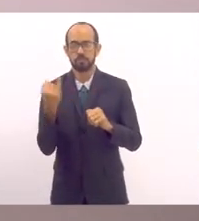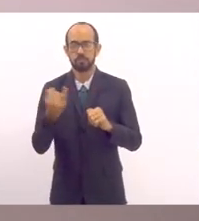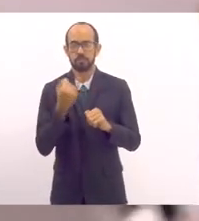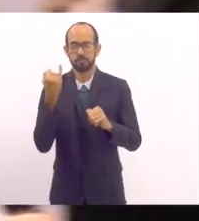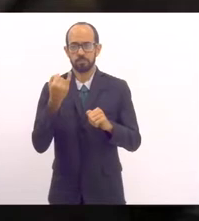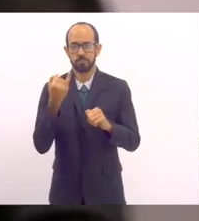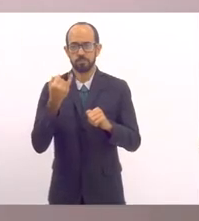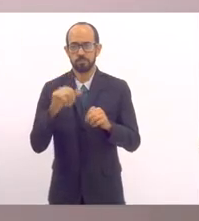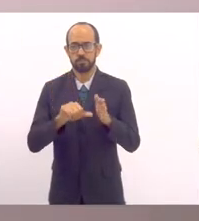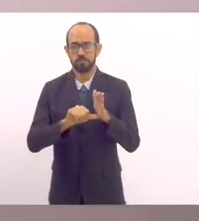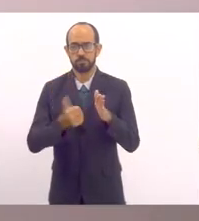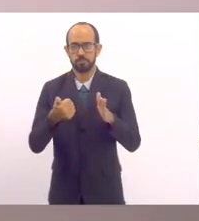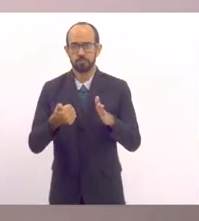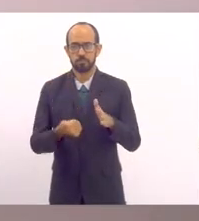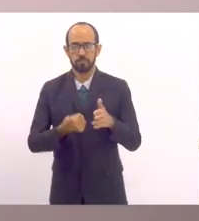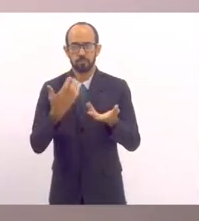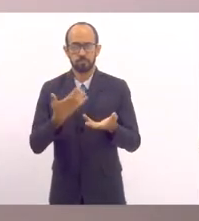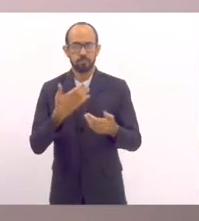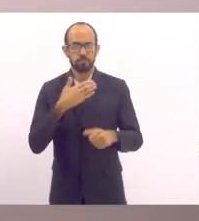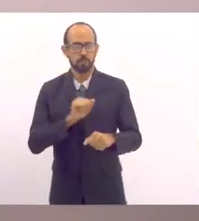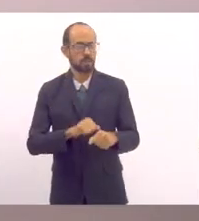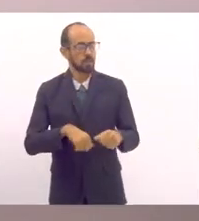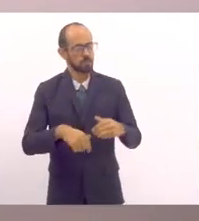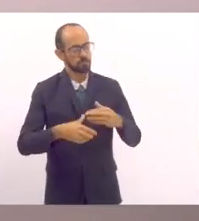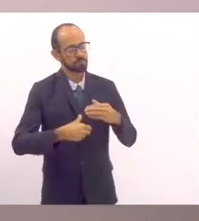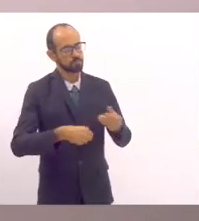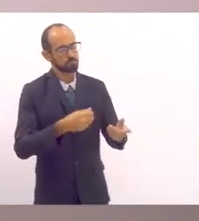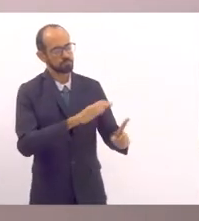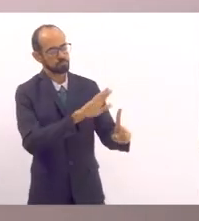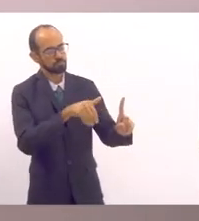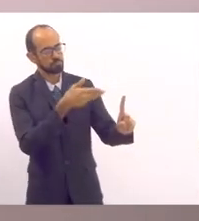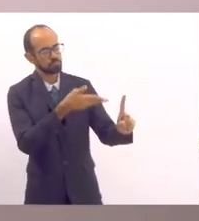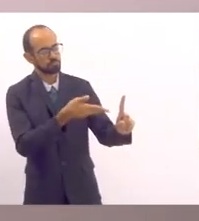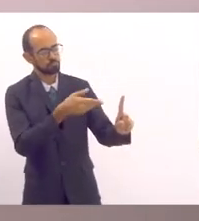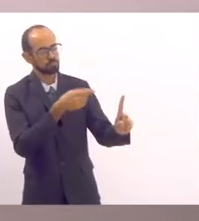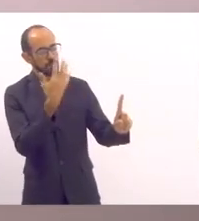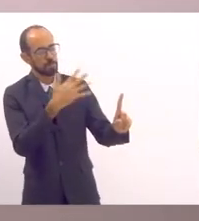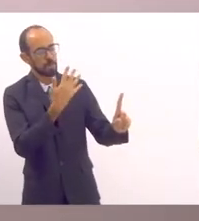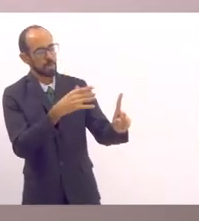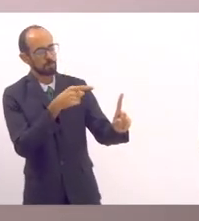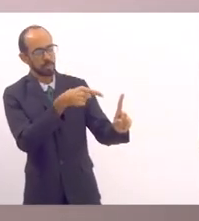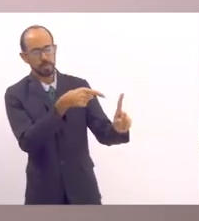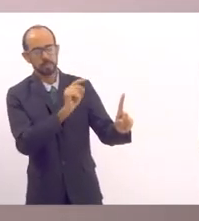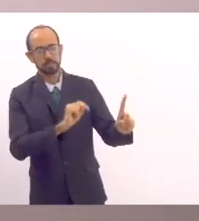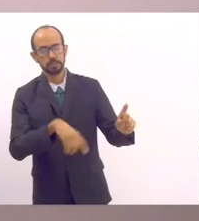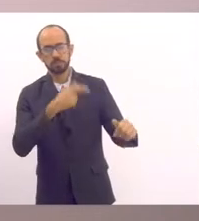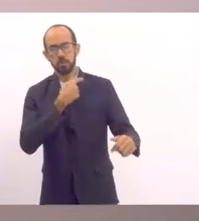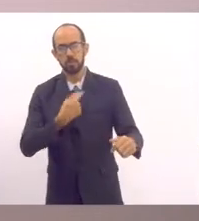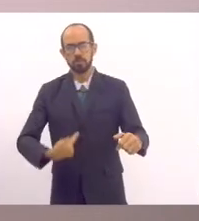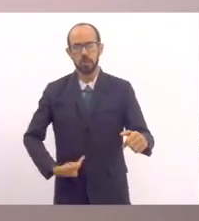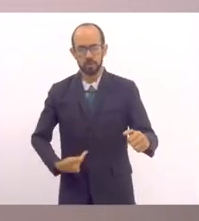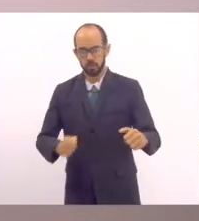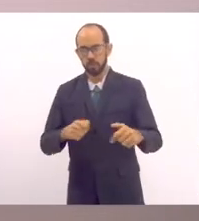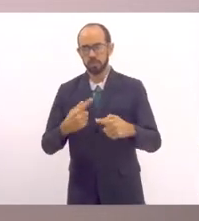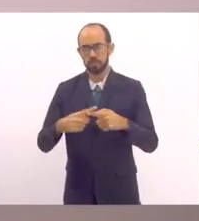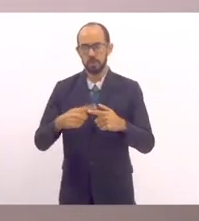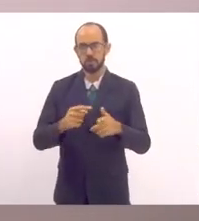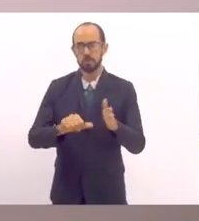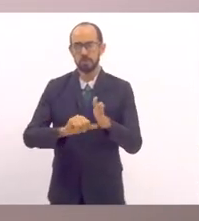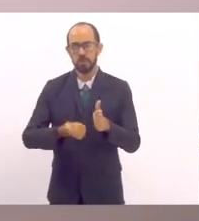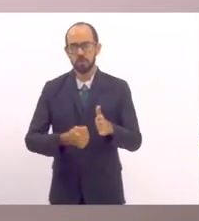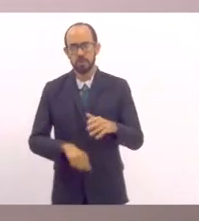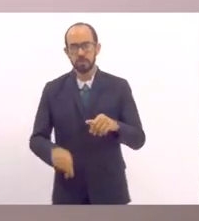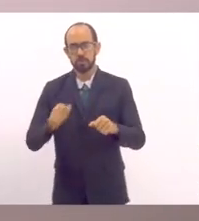primeira vez, nesse ponto, queria elogiar o governador Cláudio Castro, é a primeira vez que um governador do Rio de Janeiro cria uma